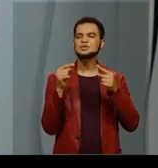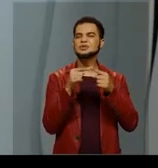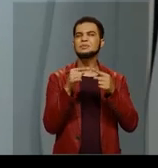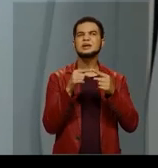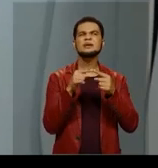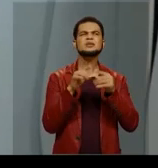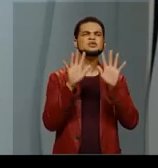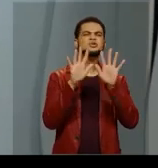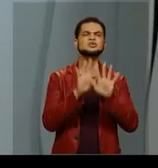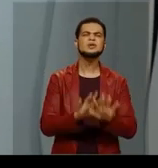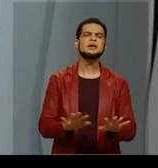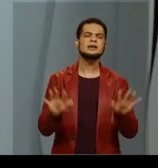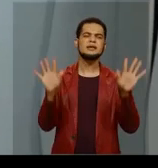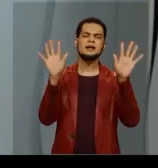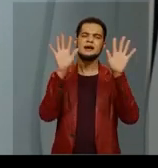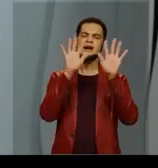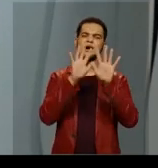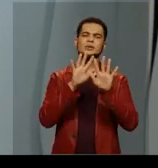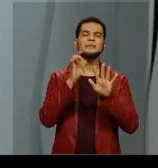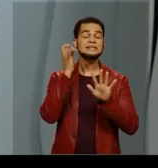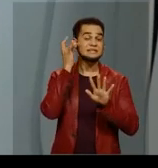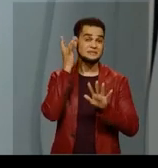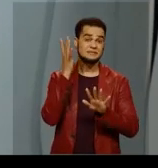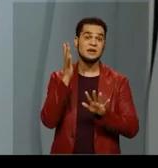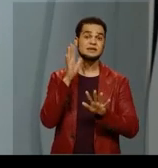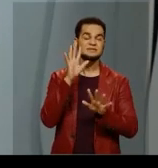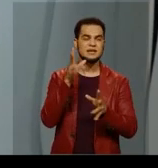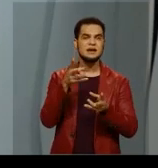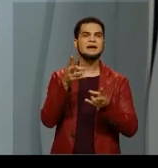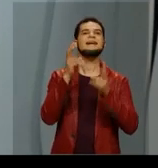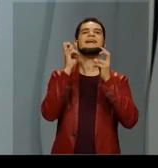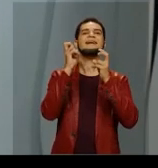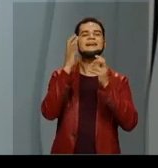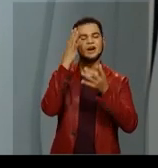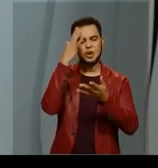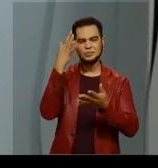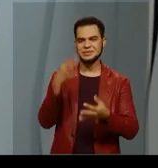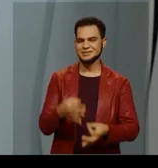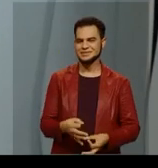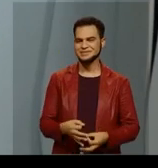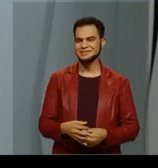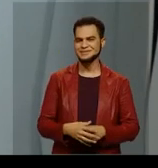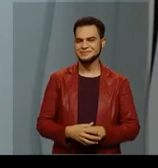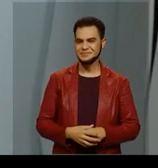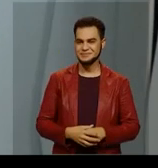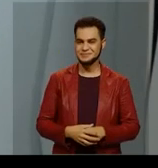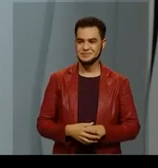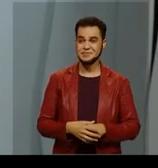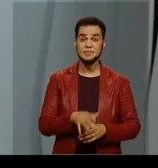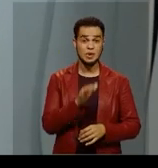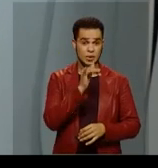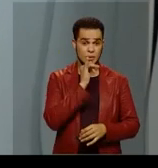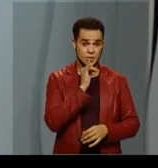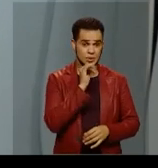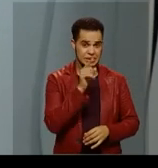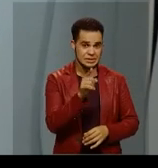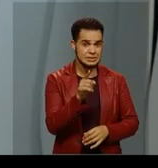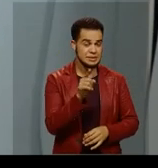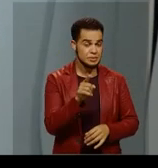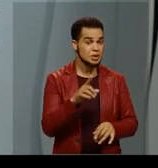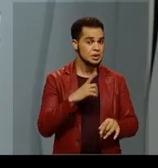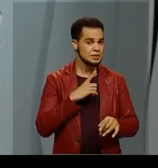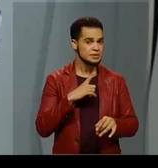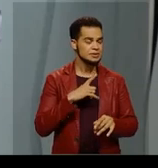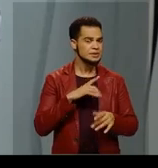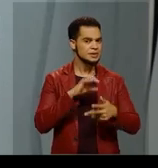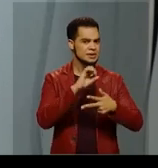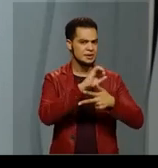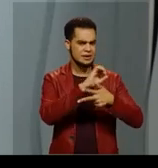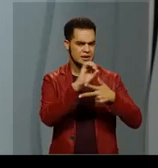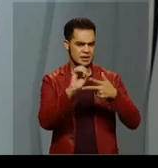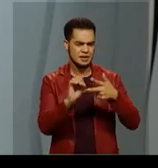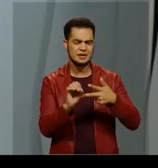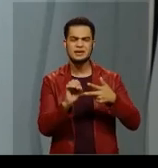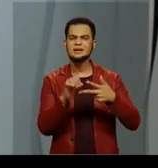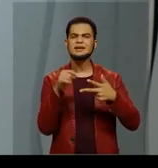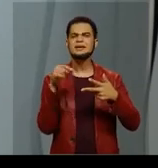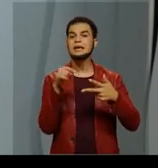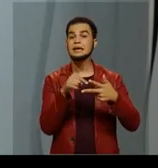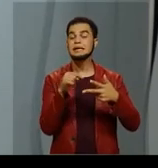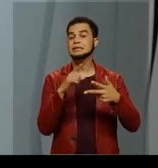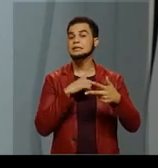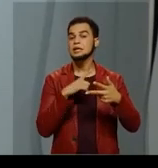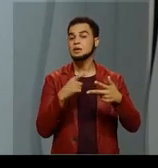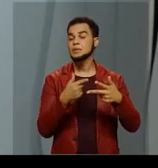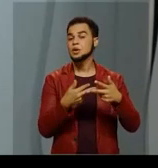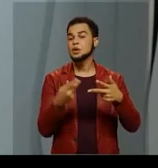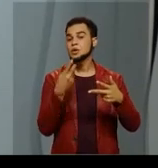né? Agora, outra coisa também que a gente vê falar no Enem, por exemplo, uma parte que eu abordei, chama aquilo